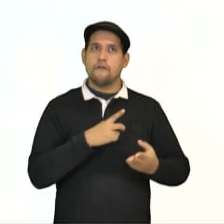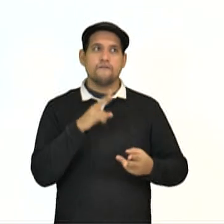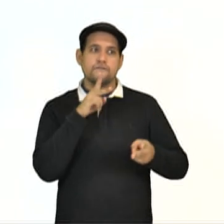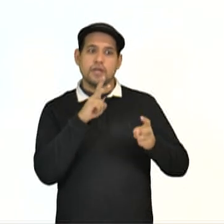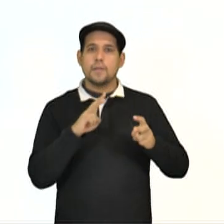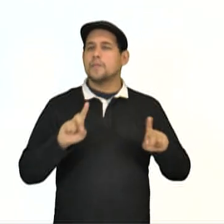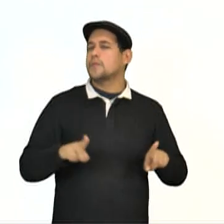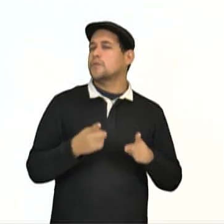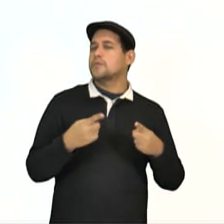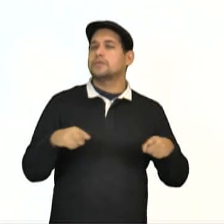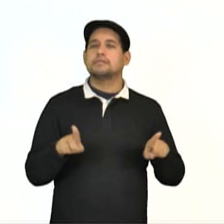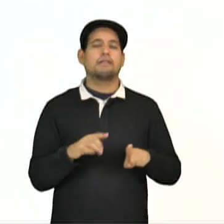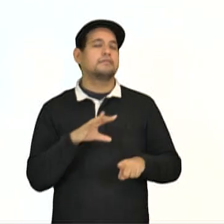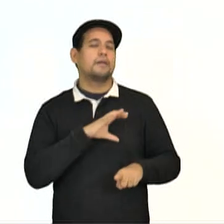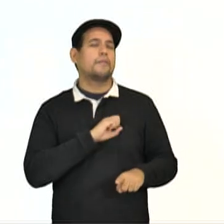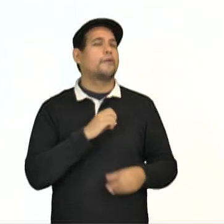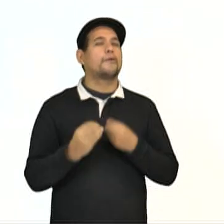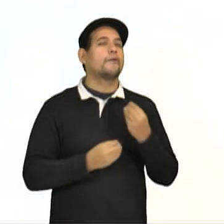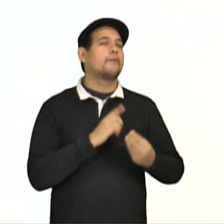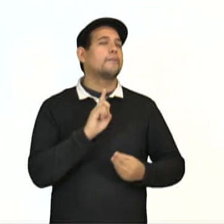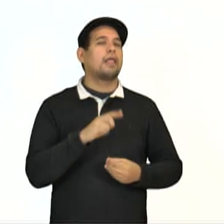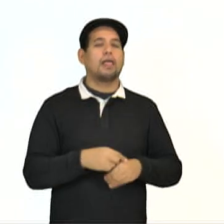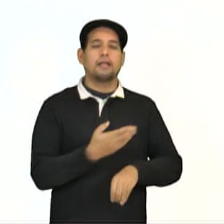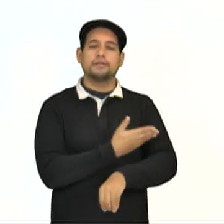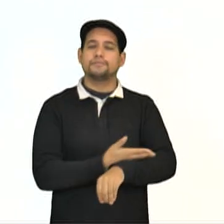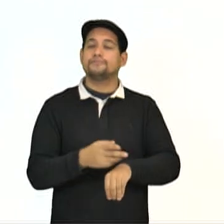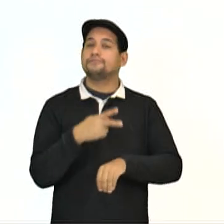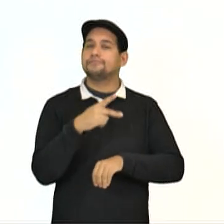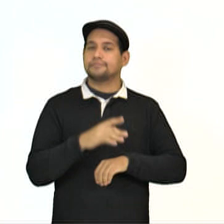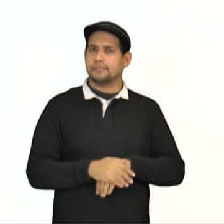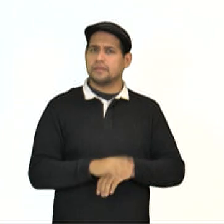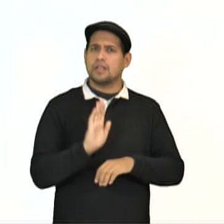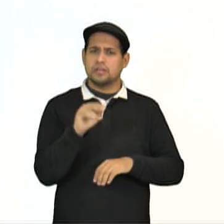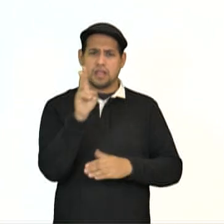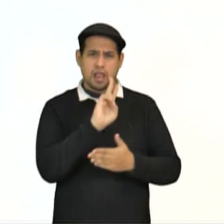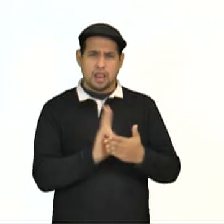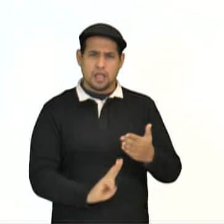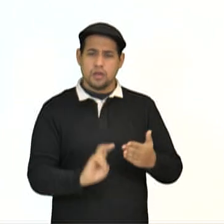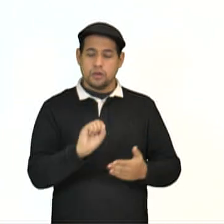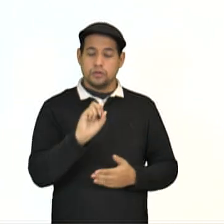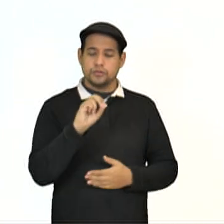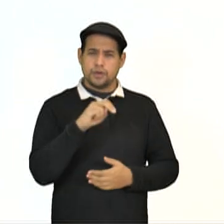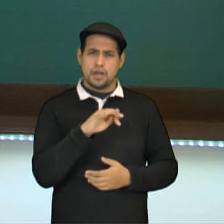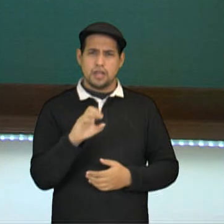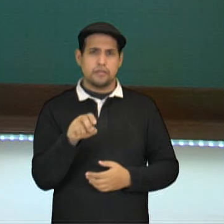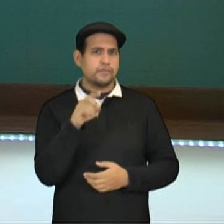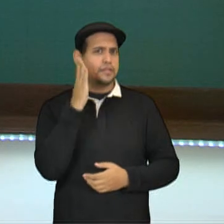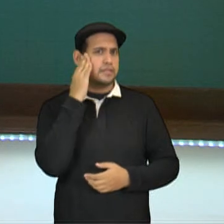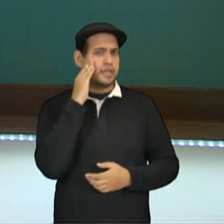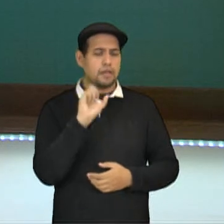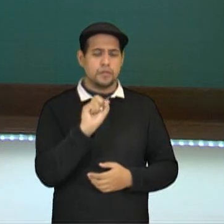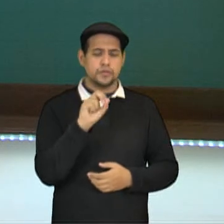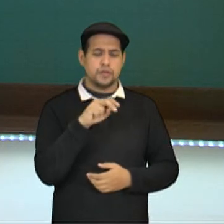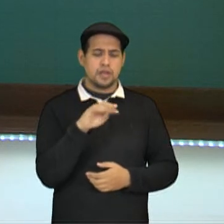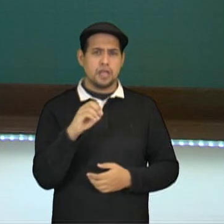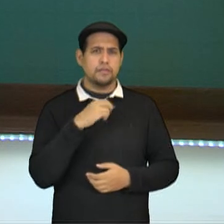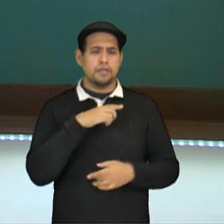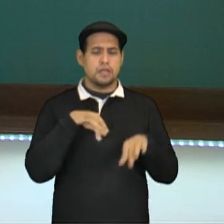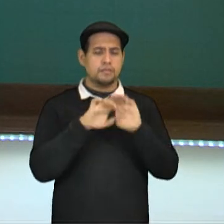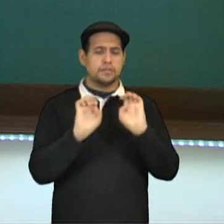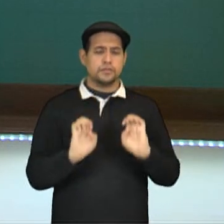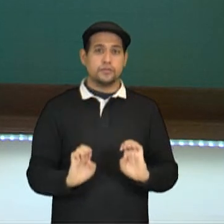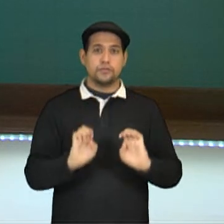músicas de amor? Como você se comporta em relação a isso? Você já leu um soneto? Sabia que o soneto possui uma